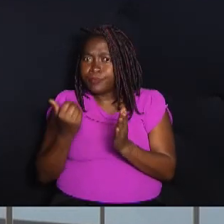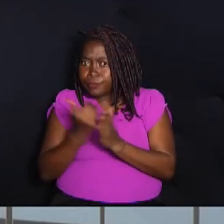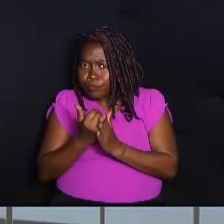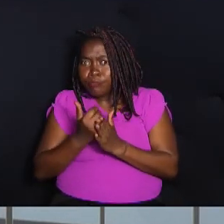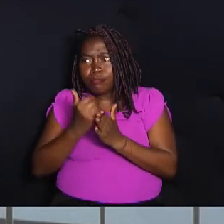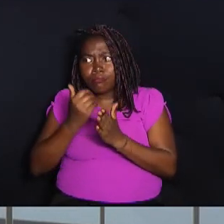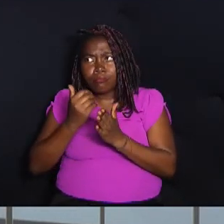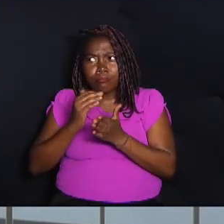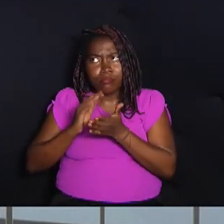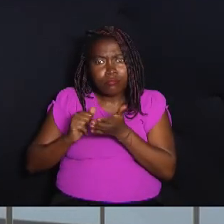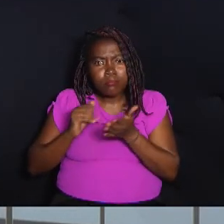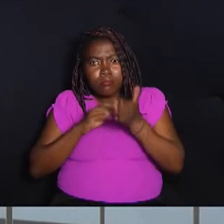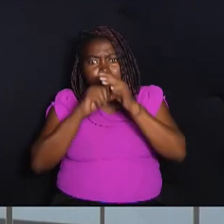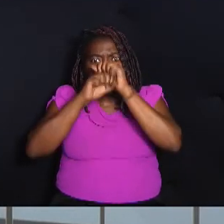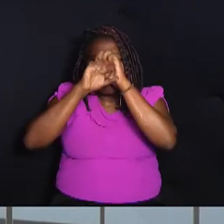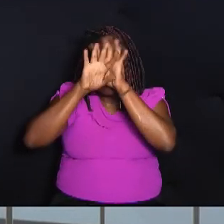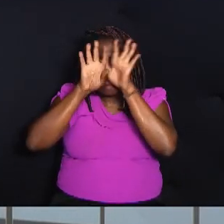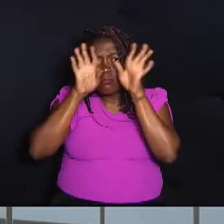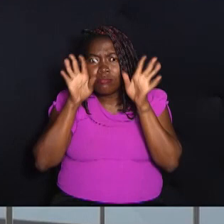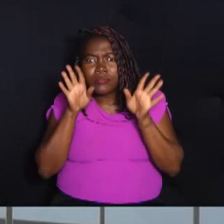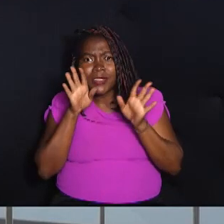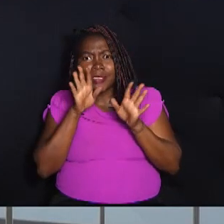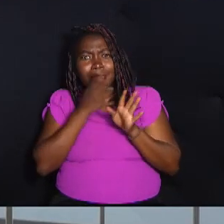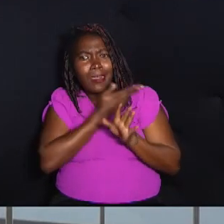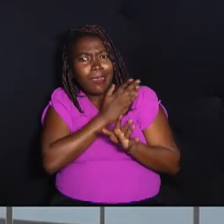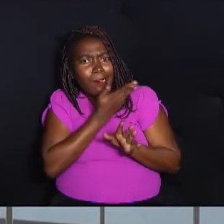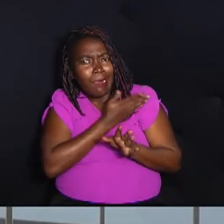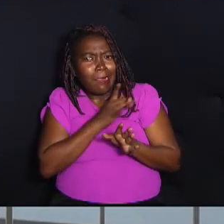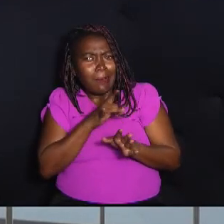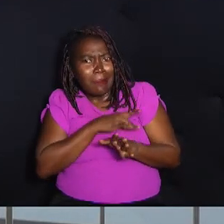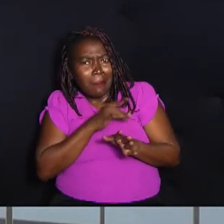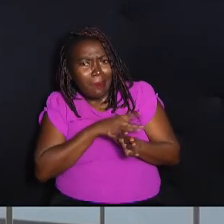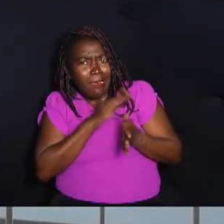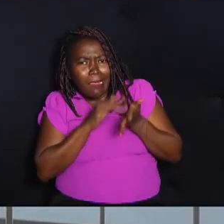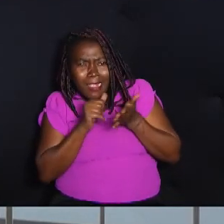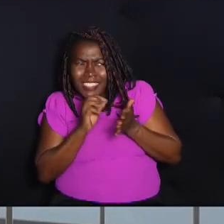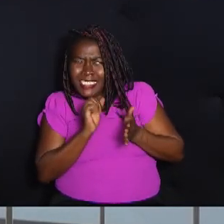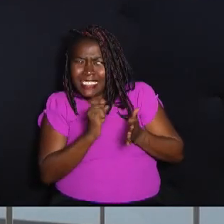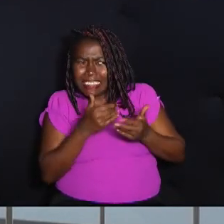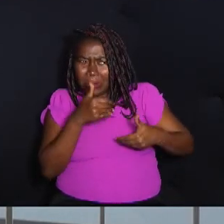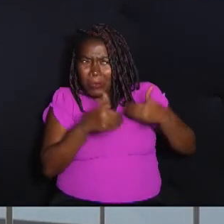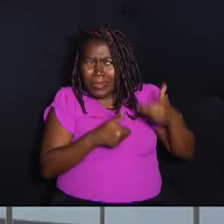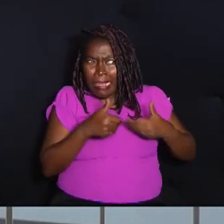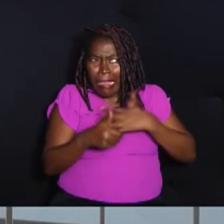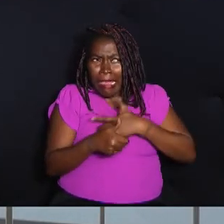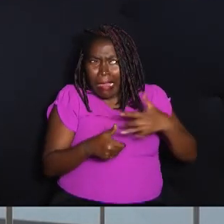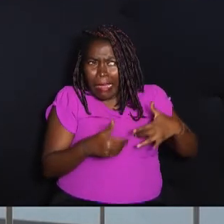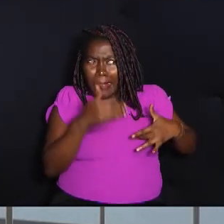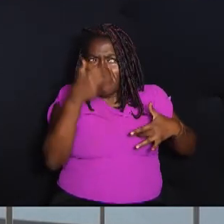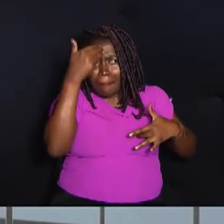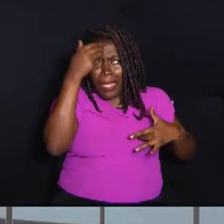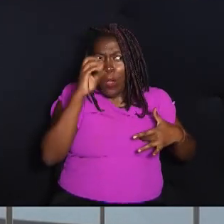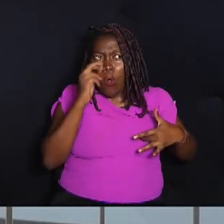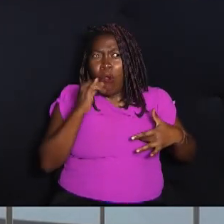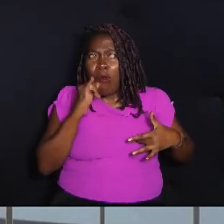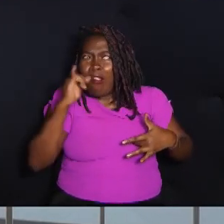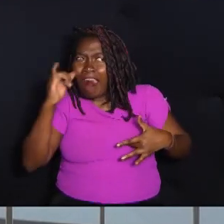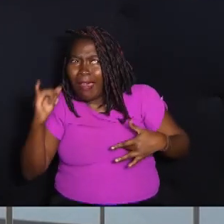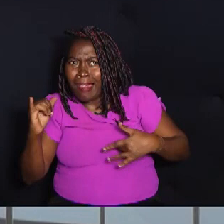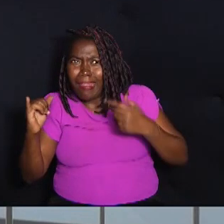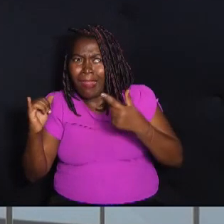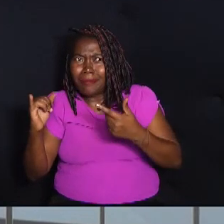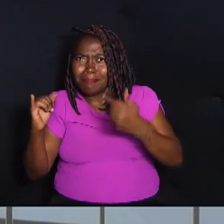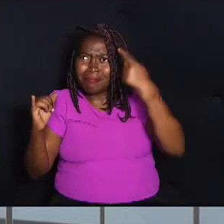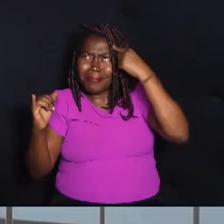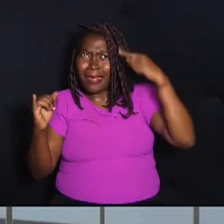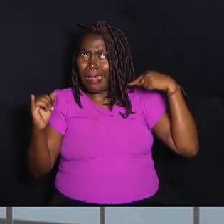desmistifica, né, esses medos, os preconceitos. Será que se eu cuidar da saúde mental ou falar de alguma coisa, será que eu estou ficando louca?